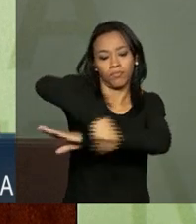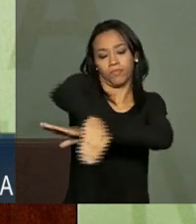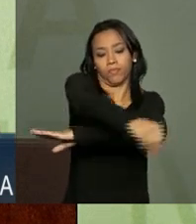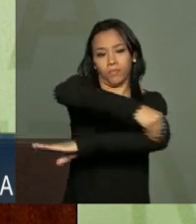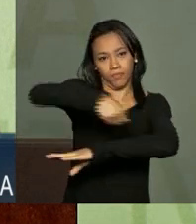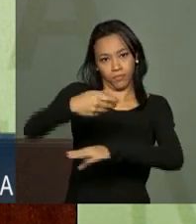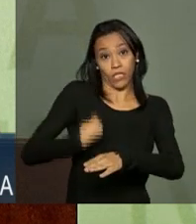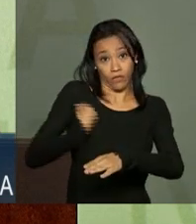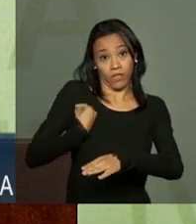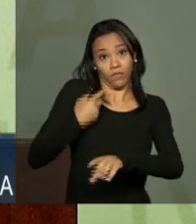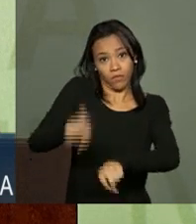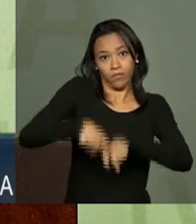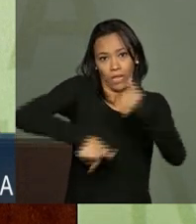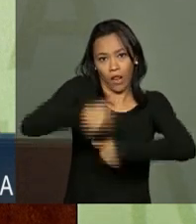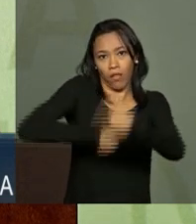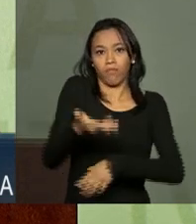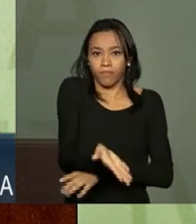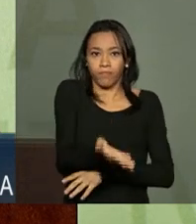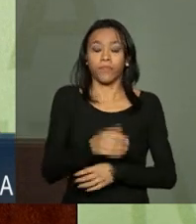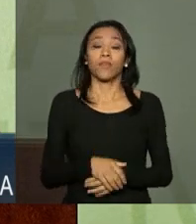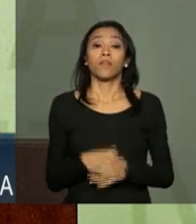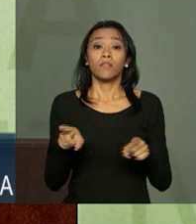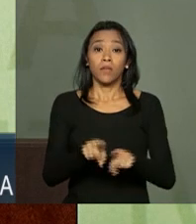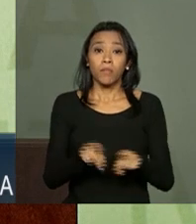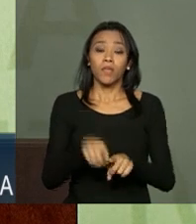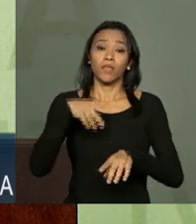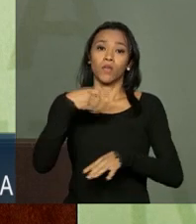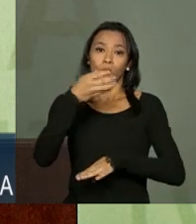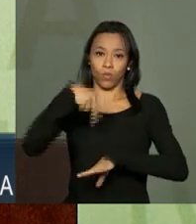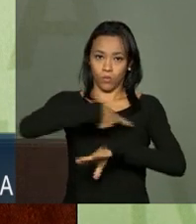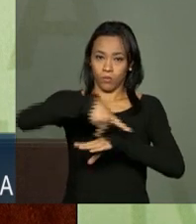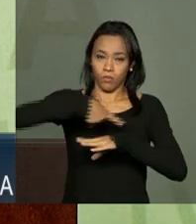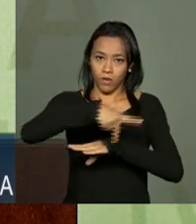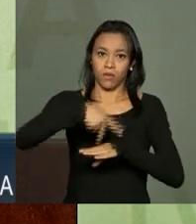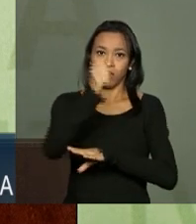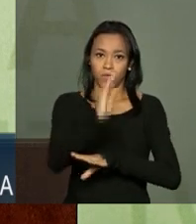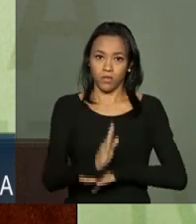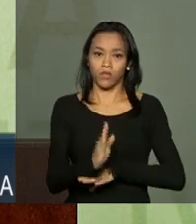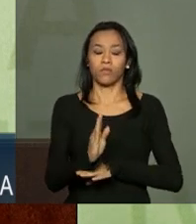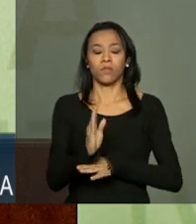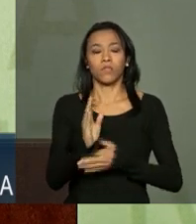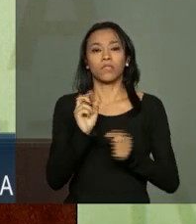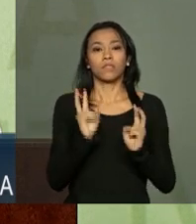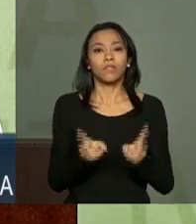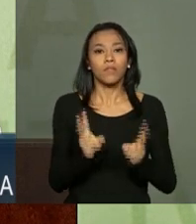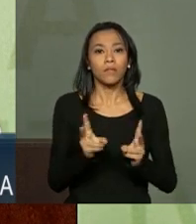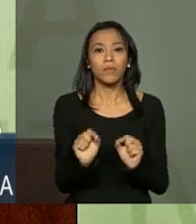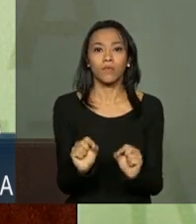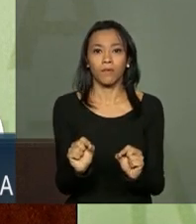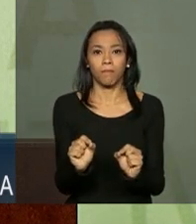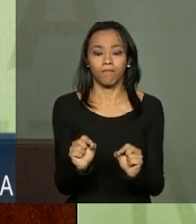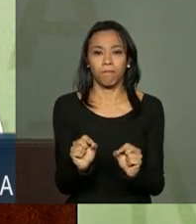Queremos e vamos continuar colocando o Estado brasileiro para atuar em favor da superação da